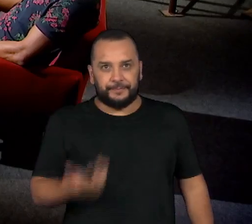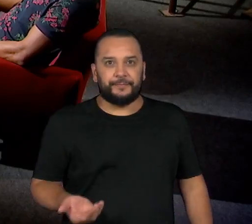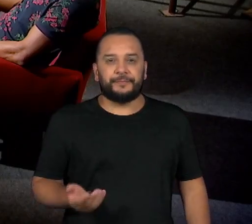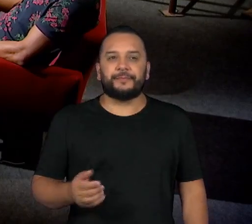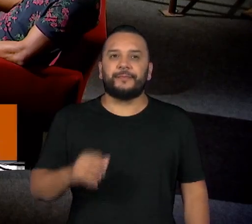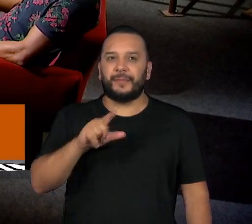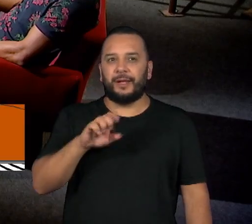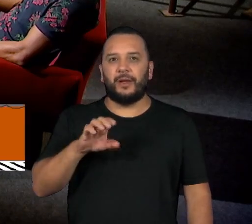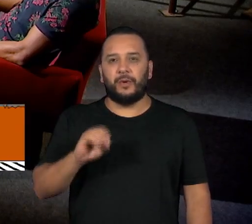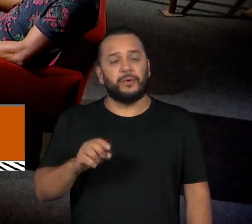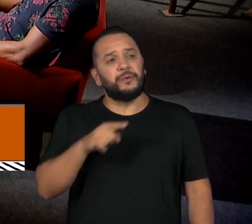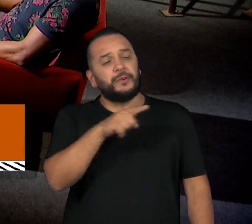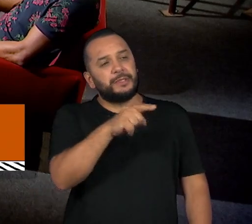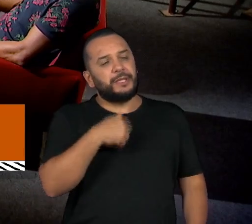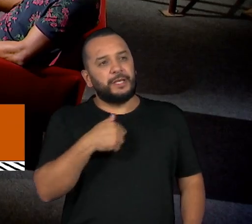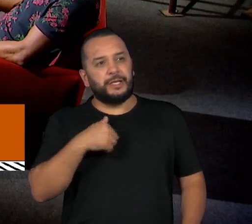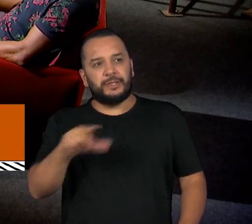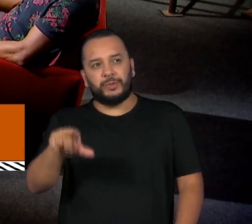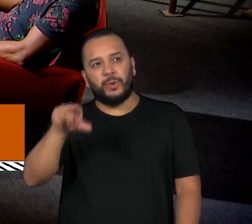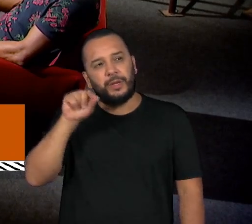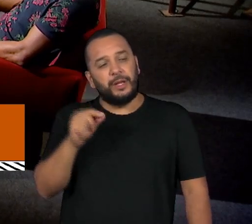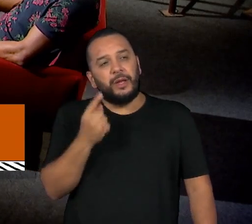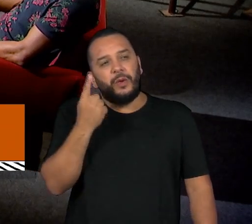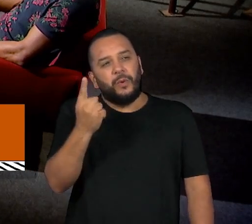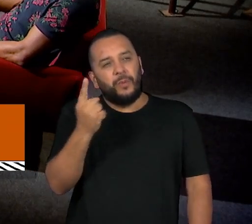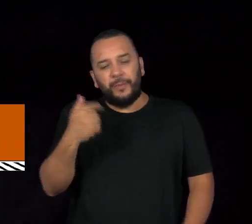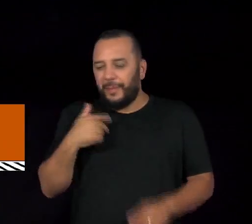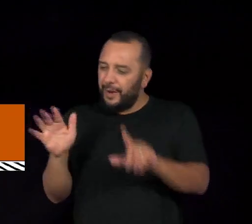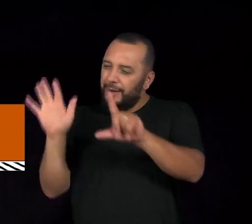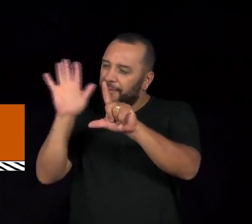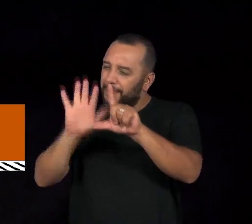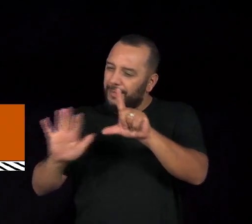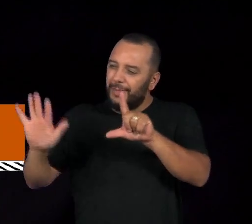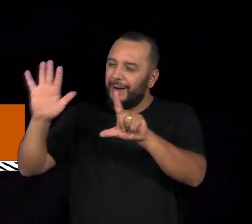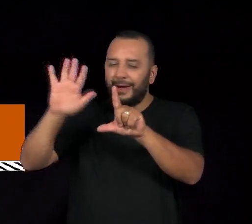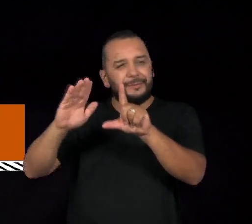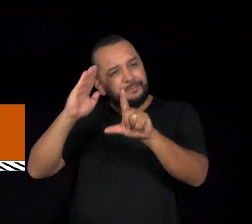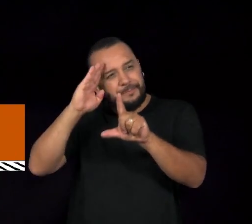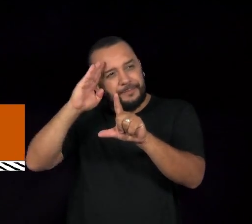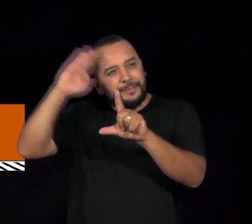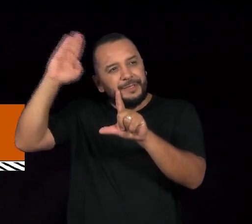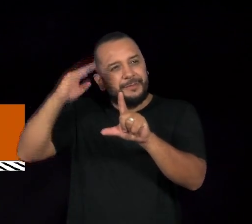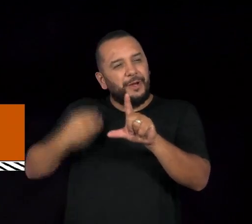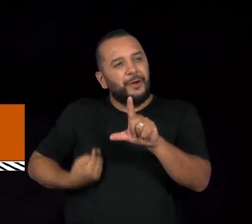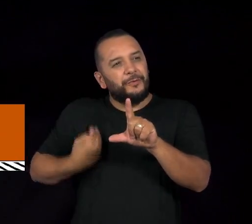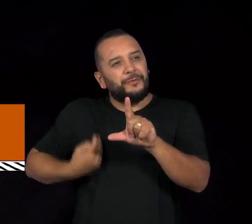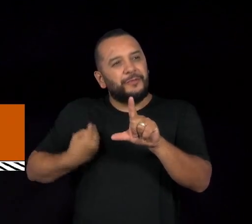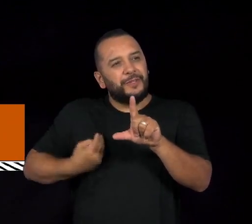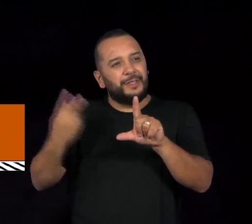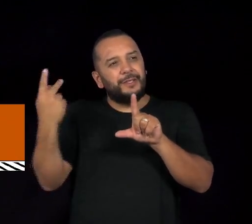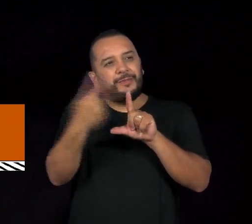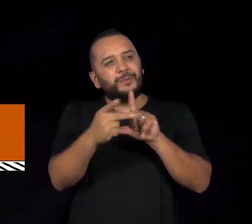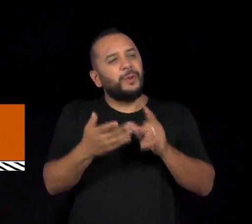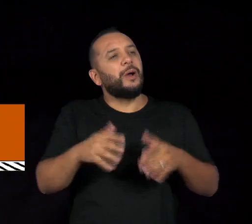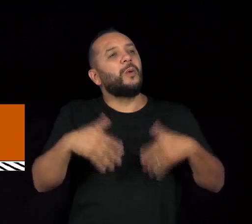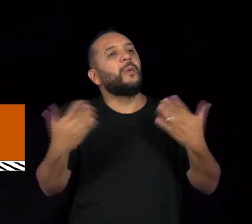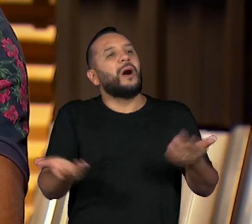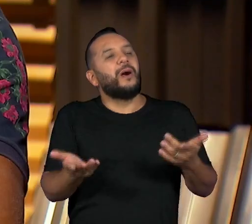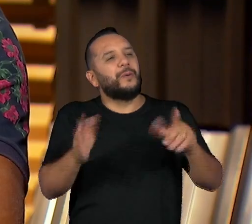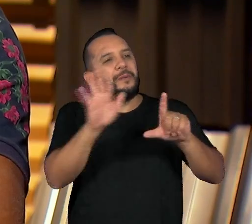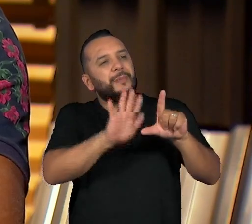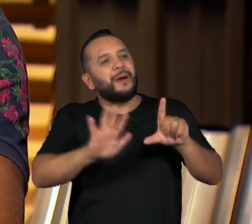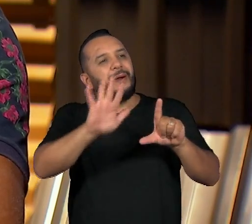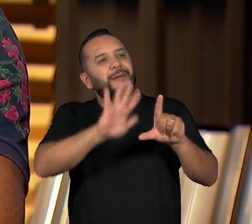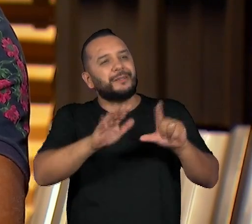Léo Augusto, se você pudesse escolher uma imagem como capa do álbum da sua carreira, qual que seria?